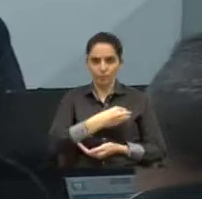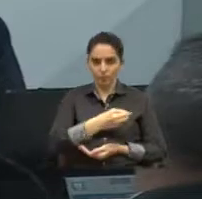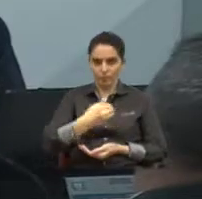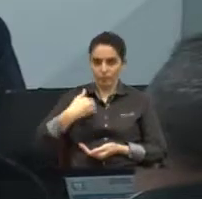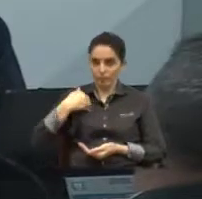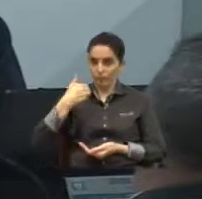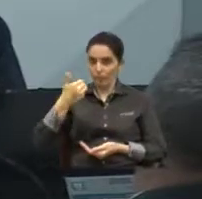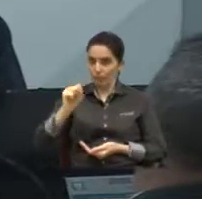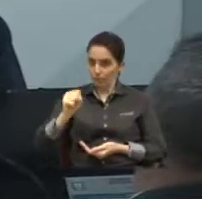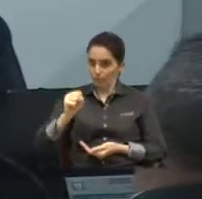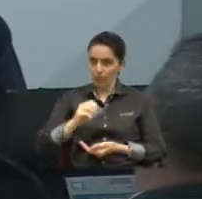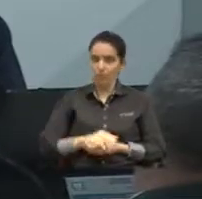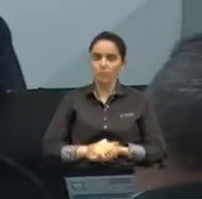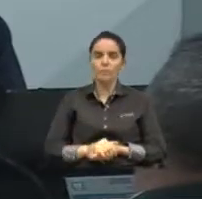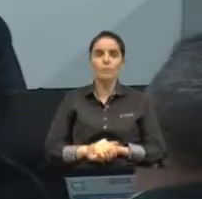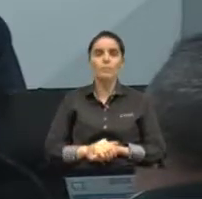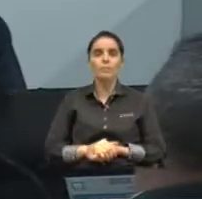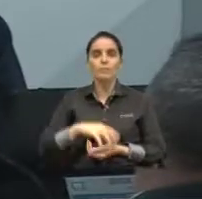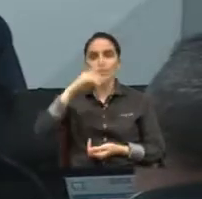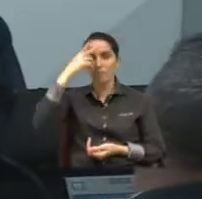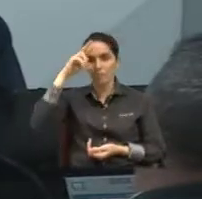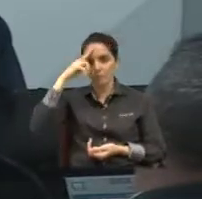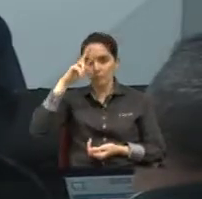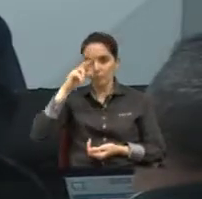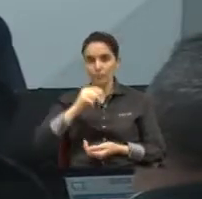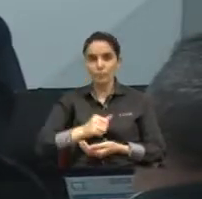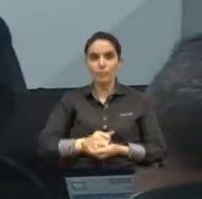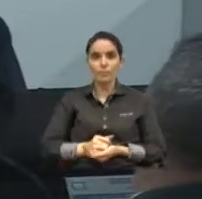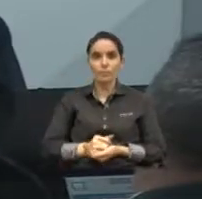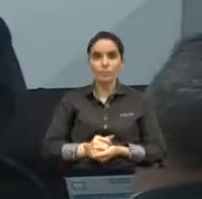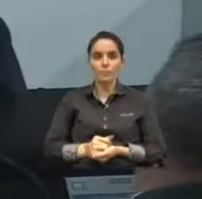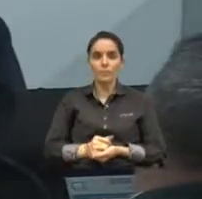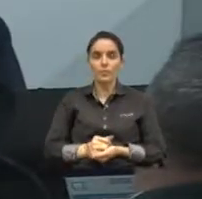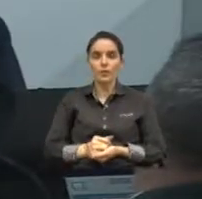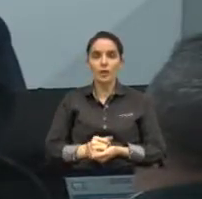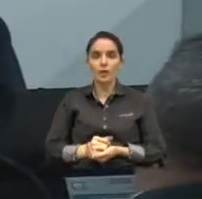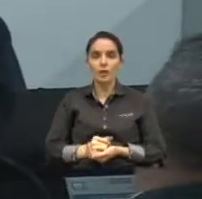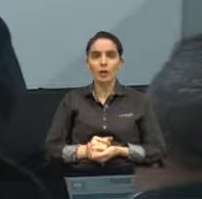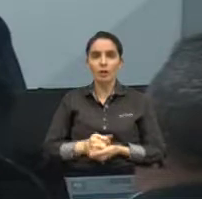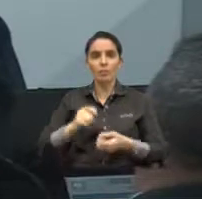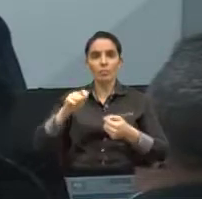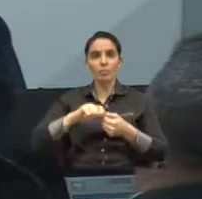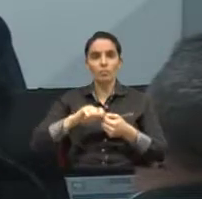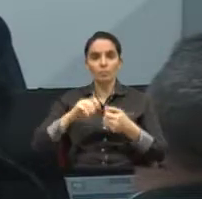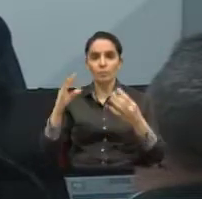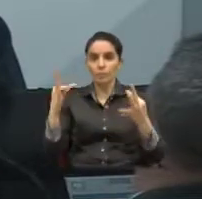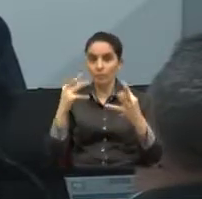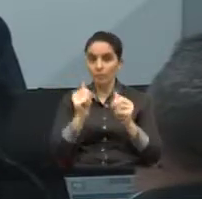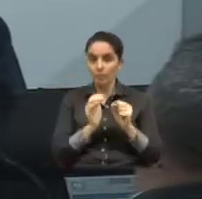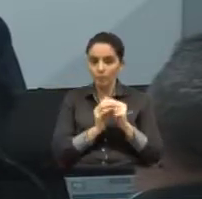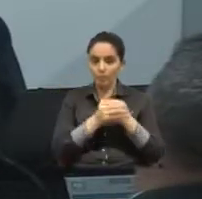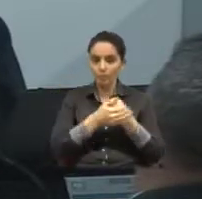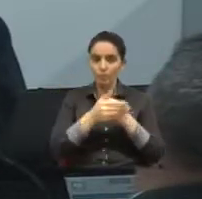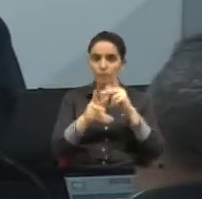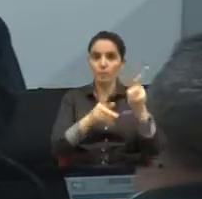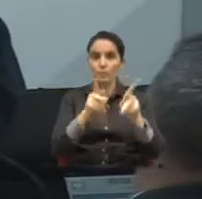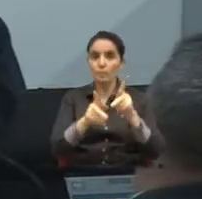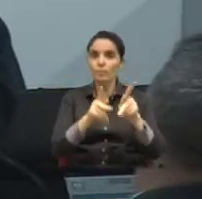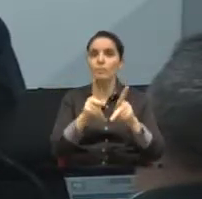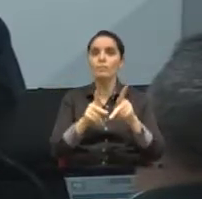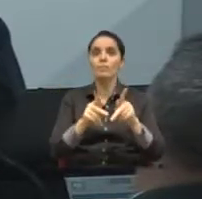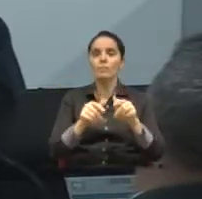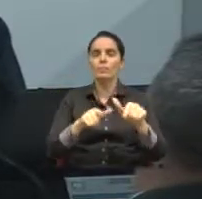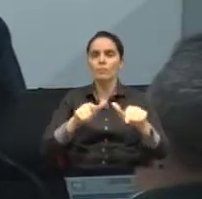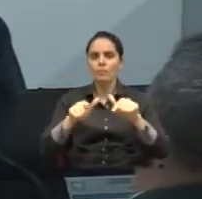Consta em seu histórico que o mesmo cumpriu honradamente com o seu dever de proteção à população durante